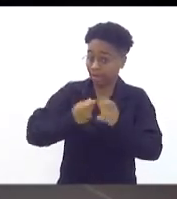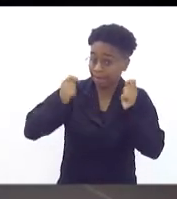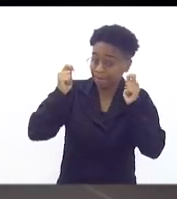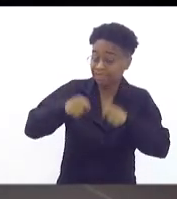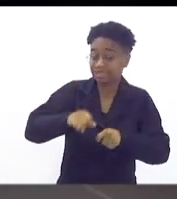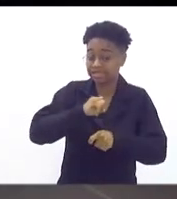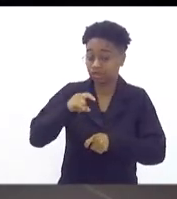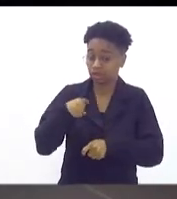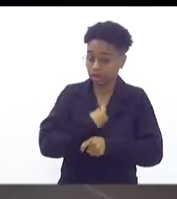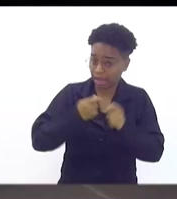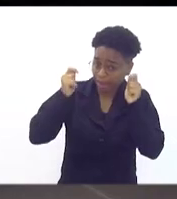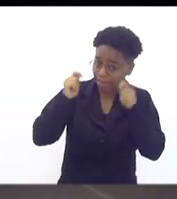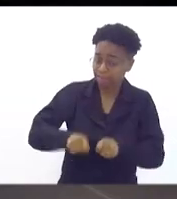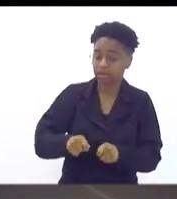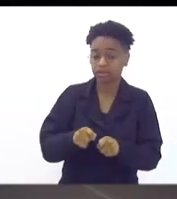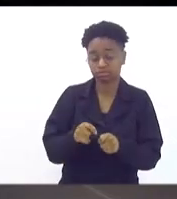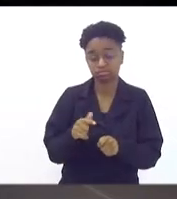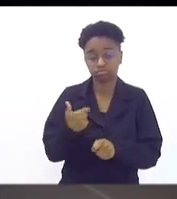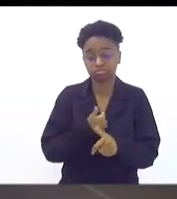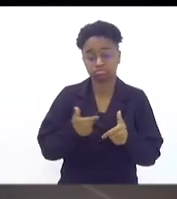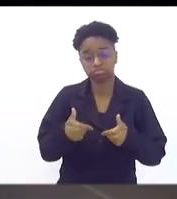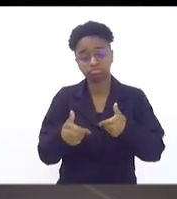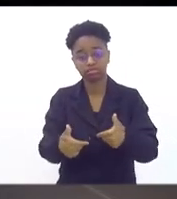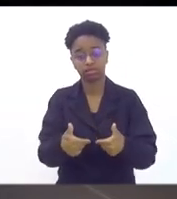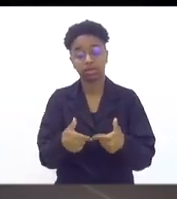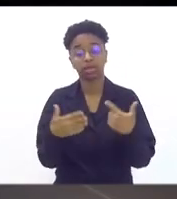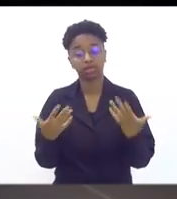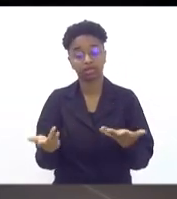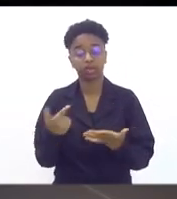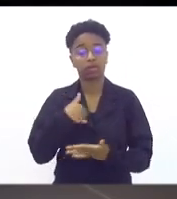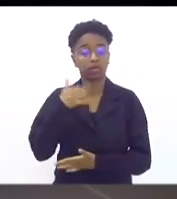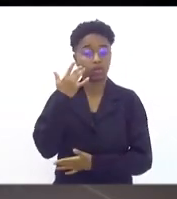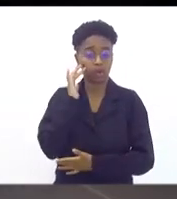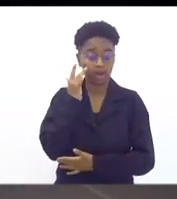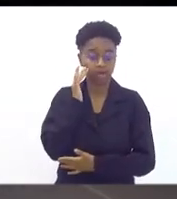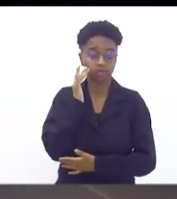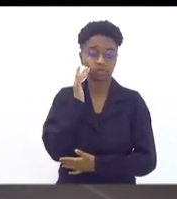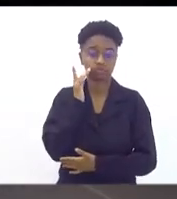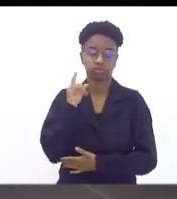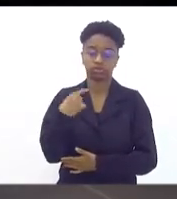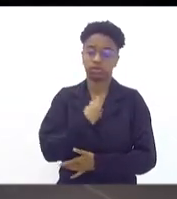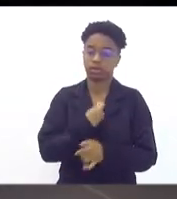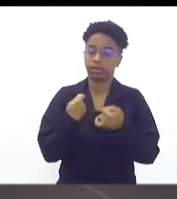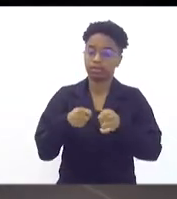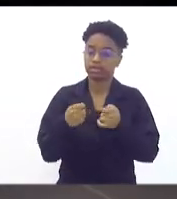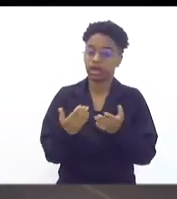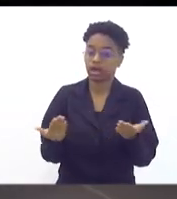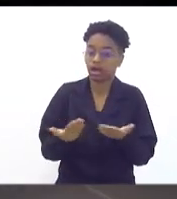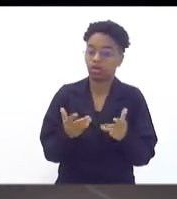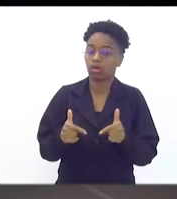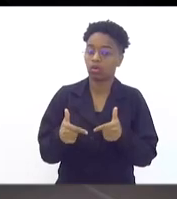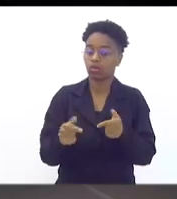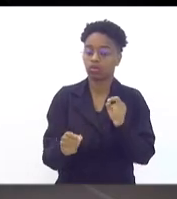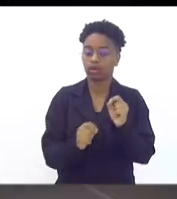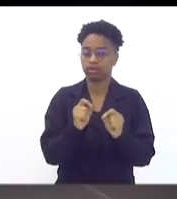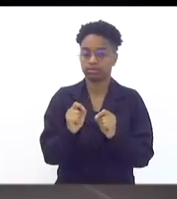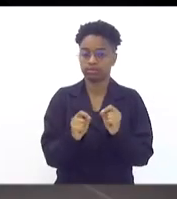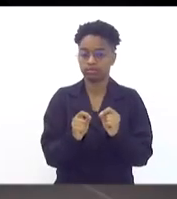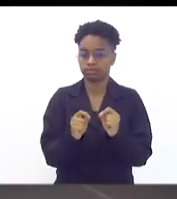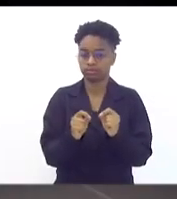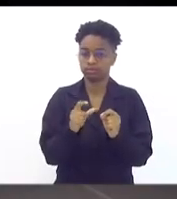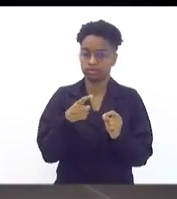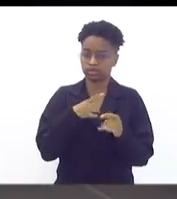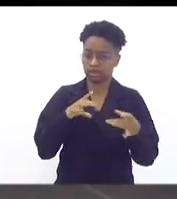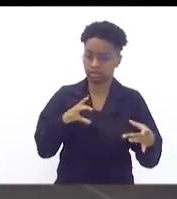da nossa competência está agindo Então o que eu acho que que a gente tem que fazer a partir de agora é além de é claro nessa